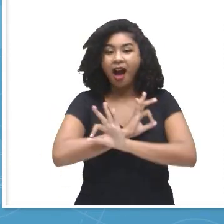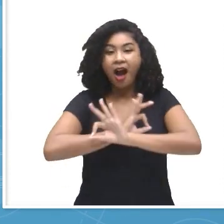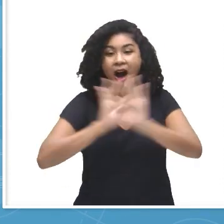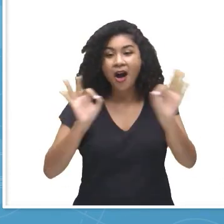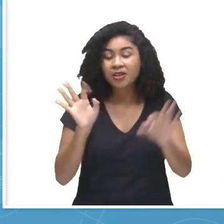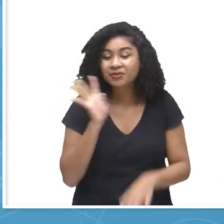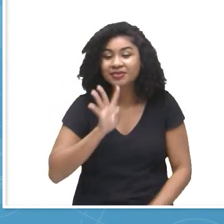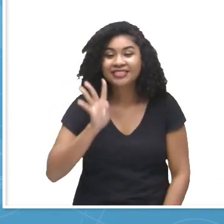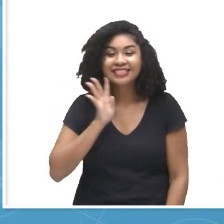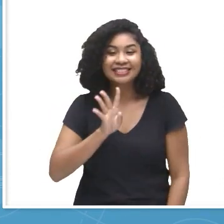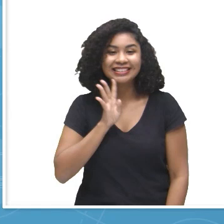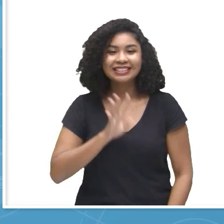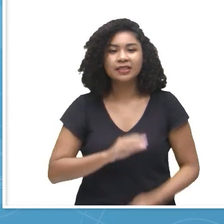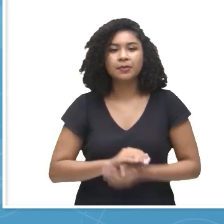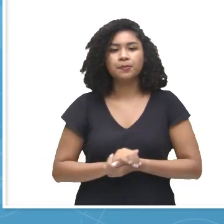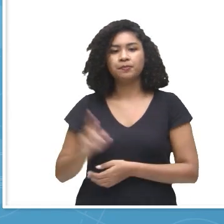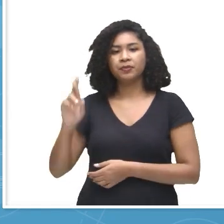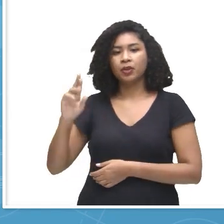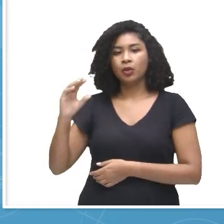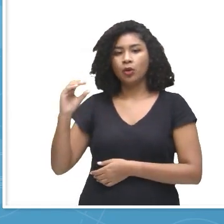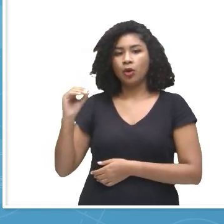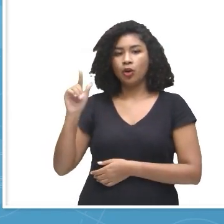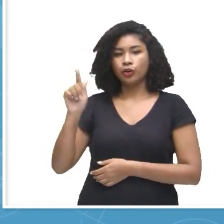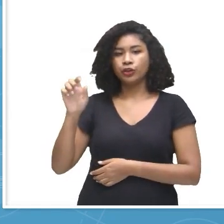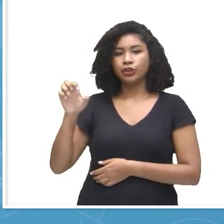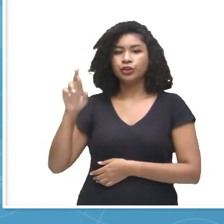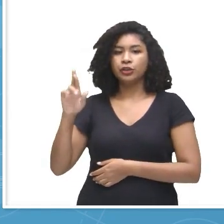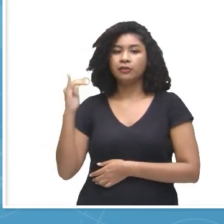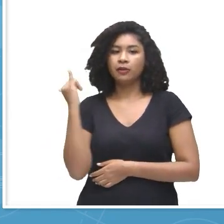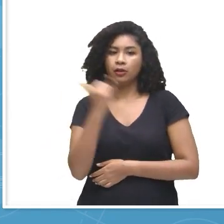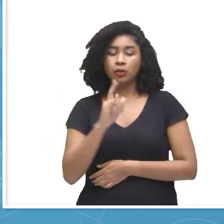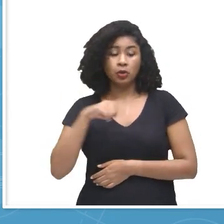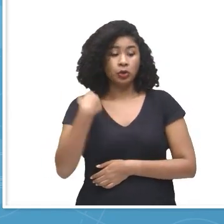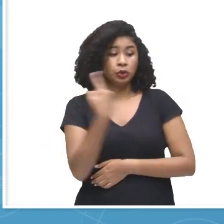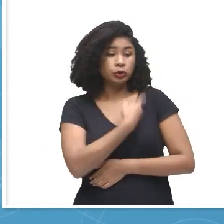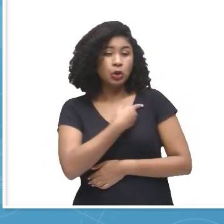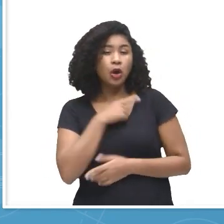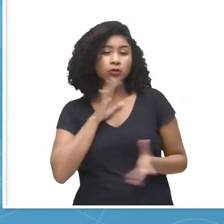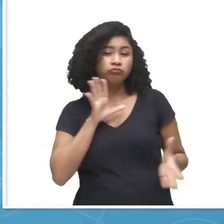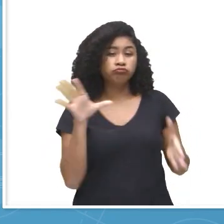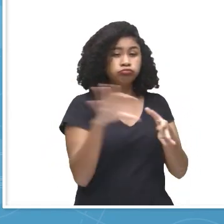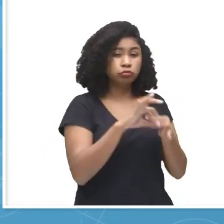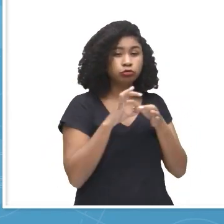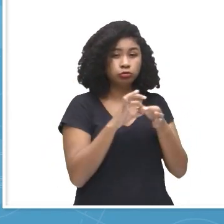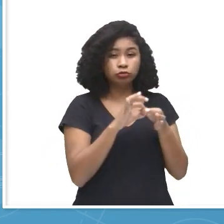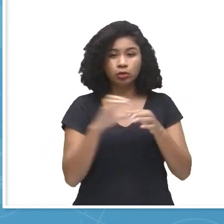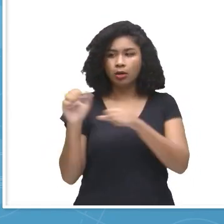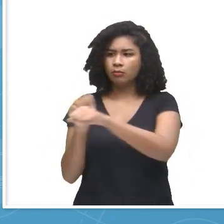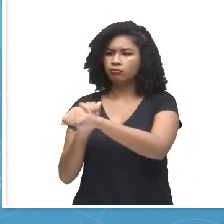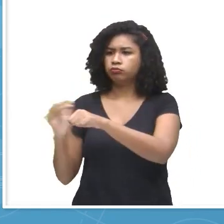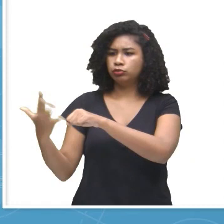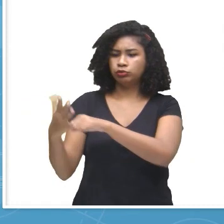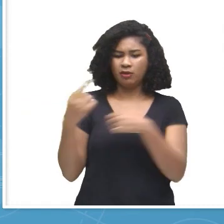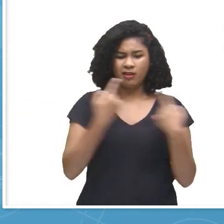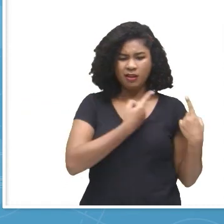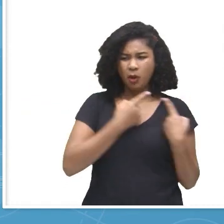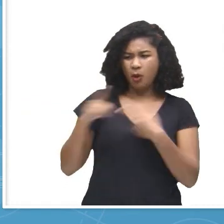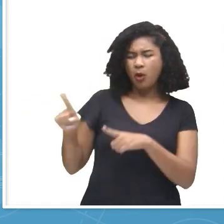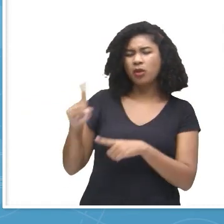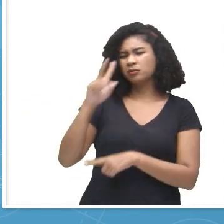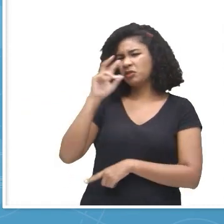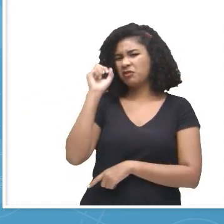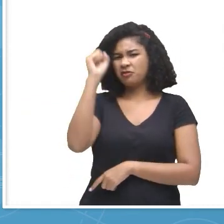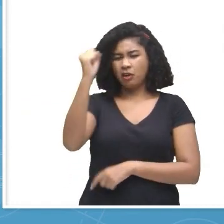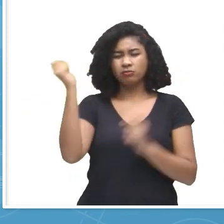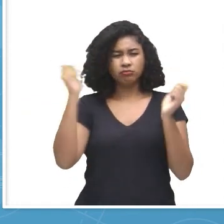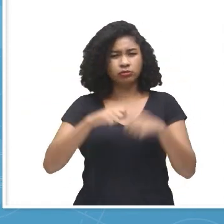falando, todos nós juntos somos mais fortes contra a Covid-19. Cada um faça a sua parte. Cubra